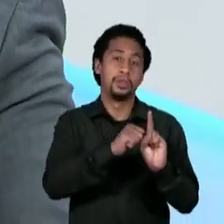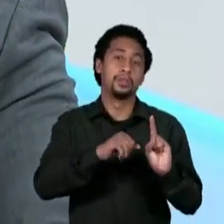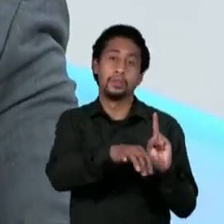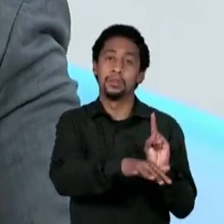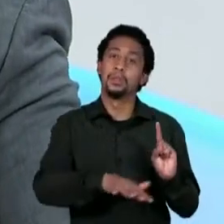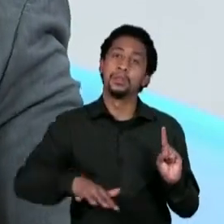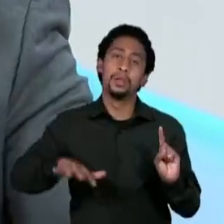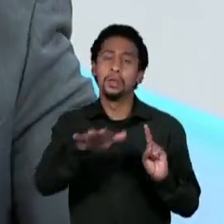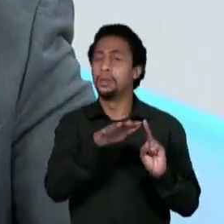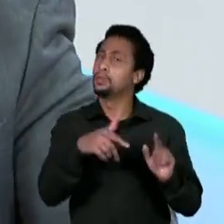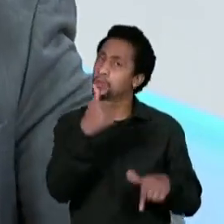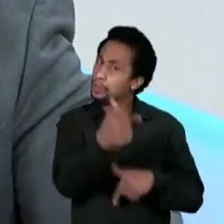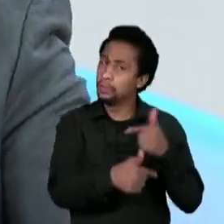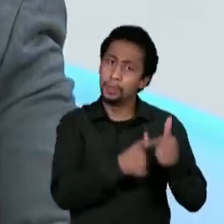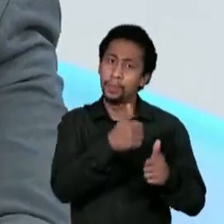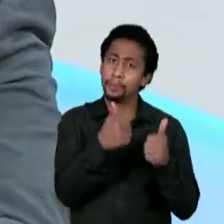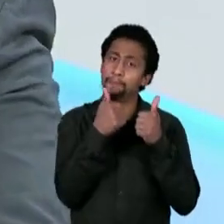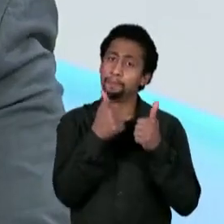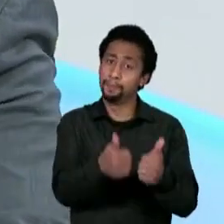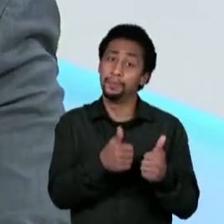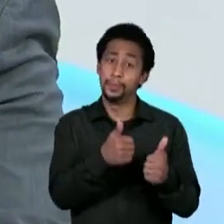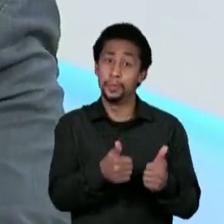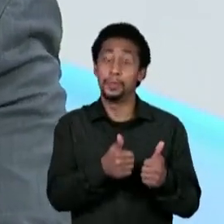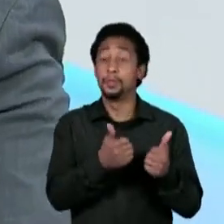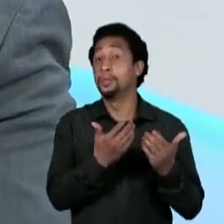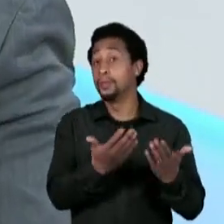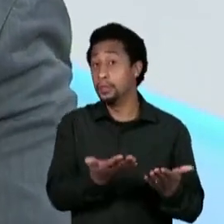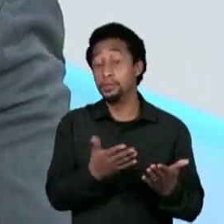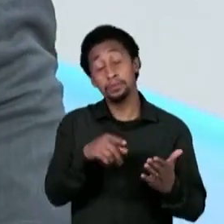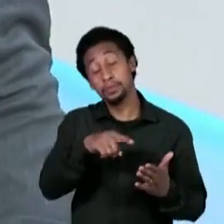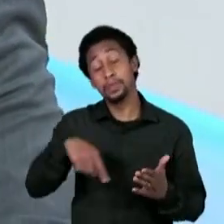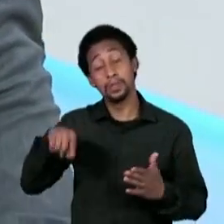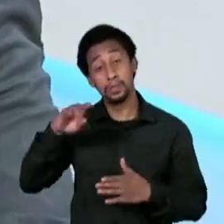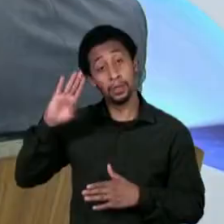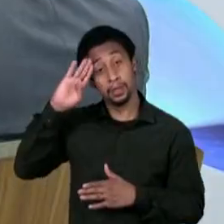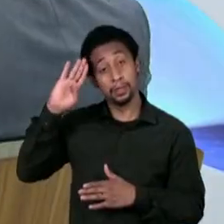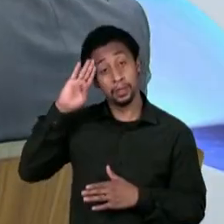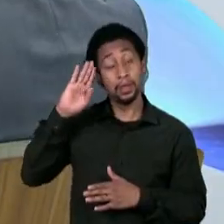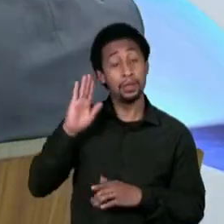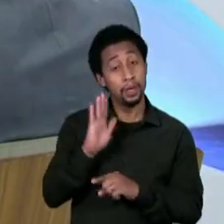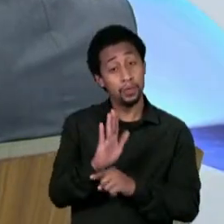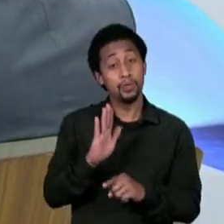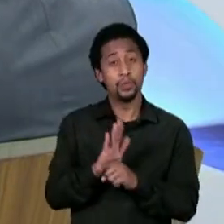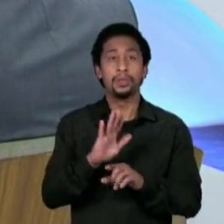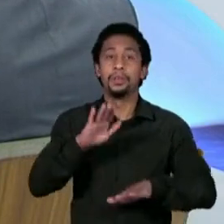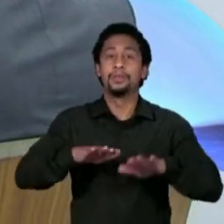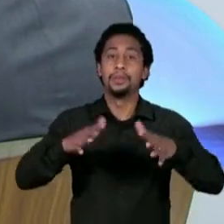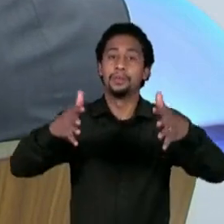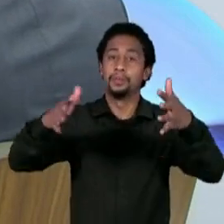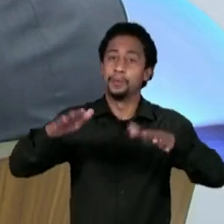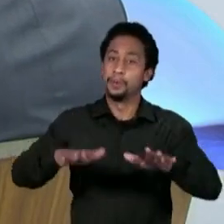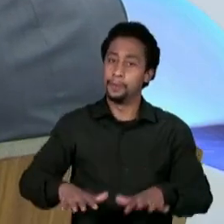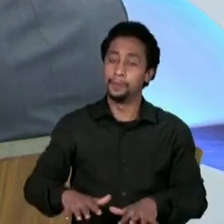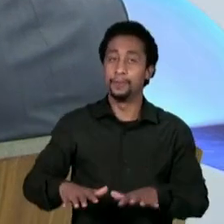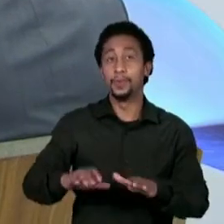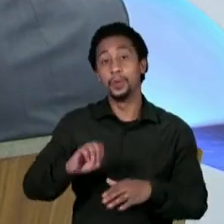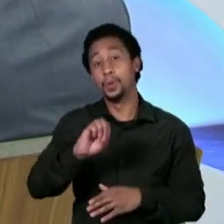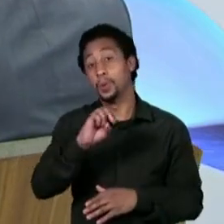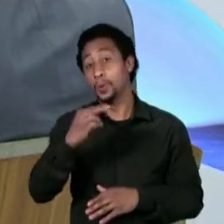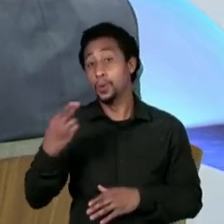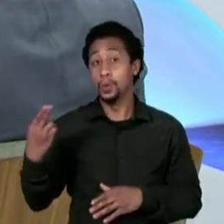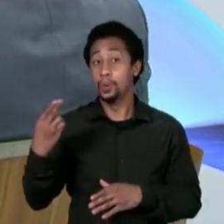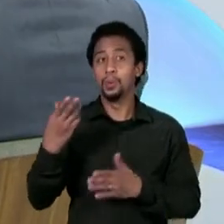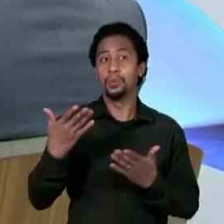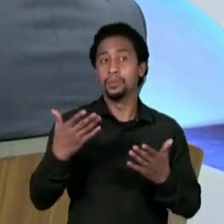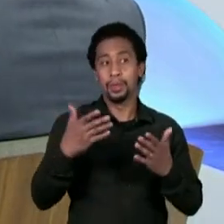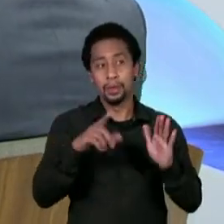tem sido ela nunca se escusa ela procura realmente contribuir seja na situação de calamidade pública seja na situação